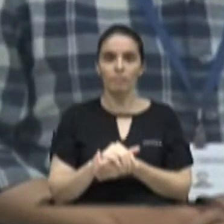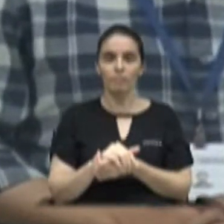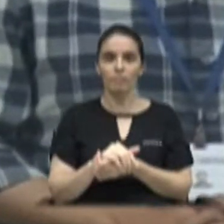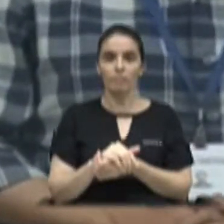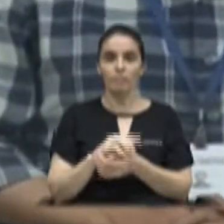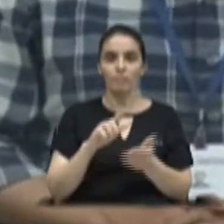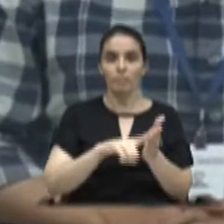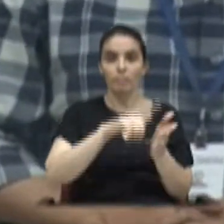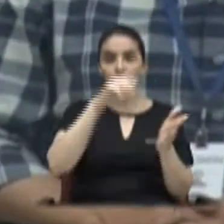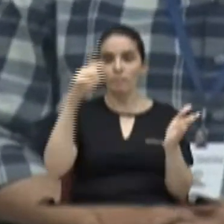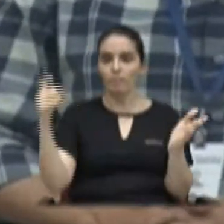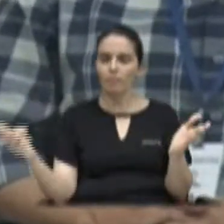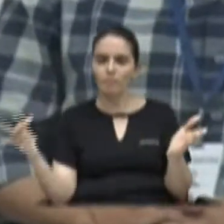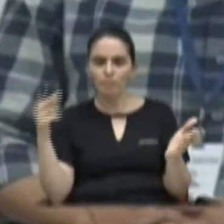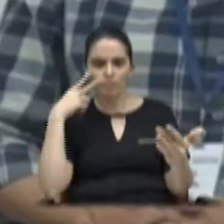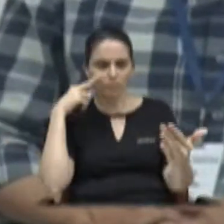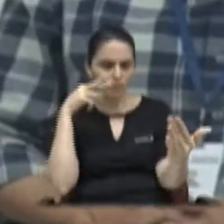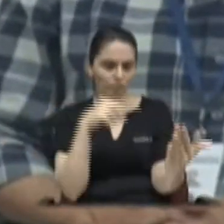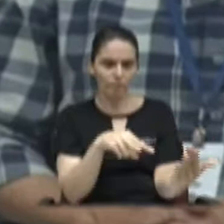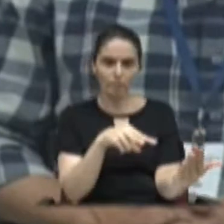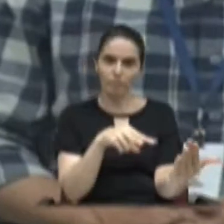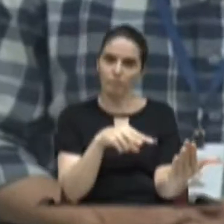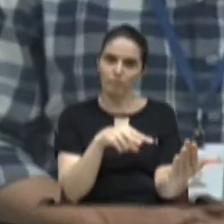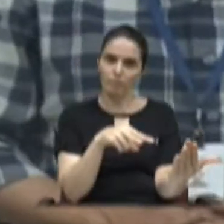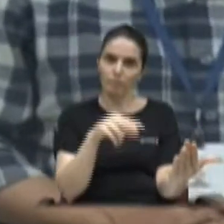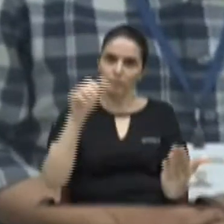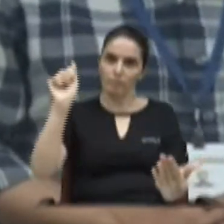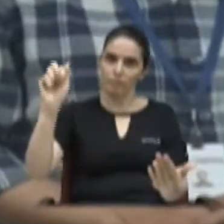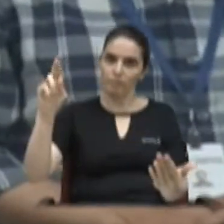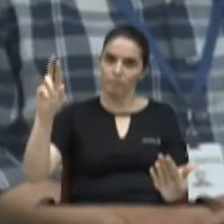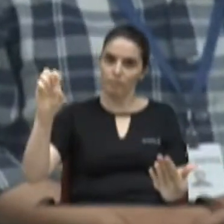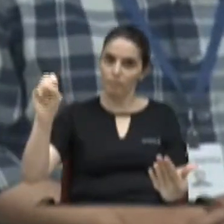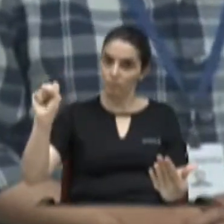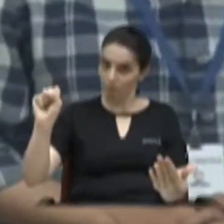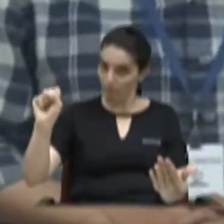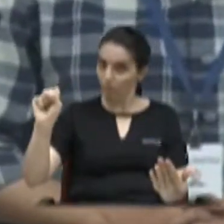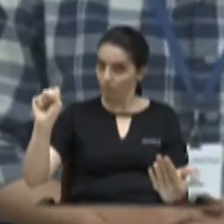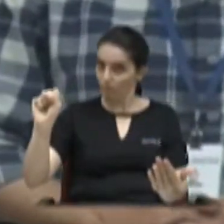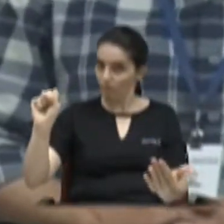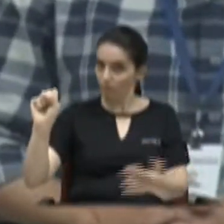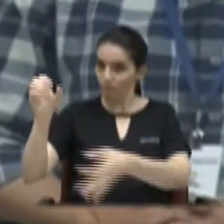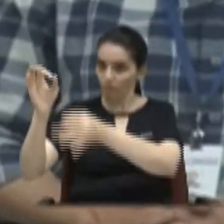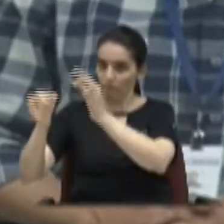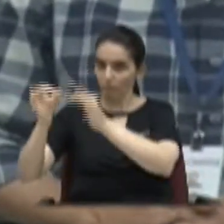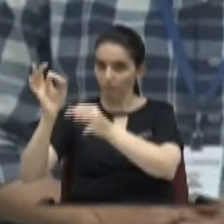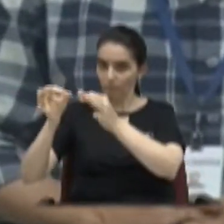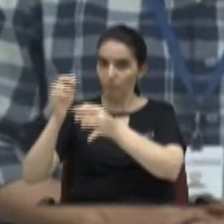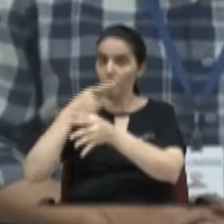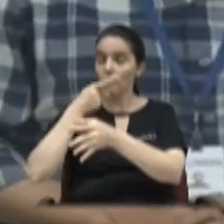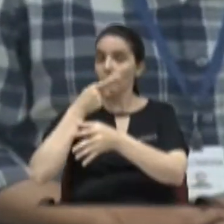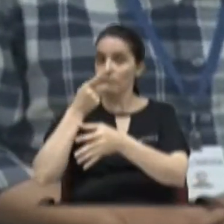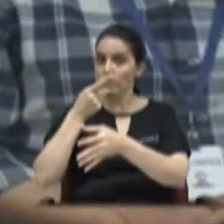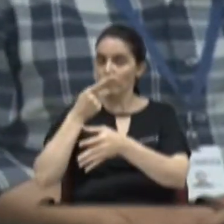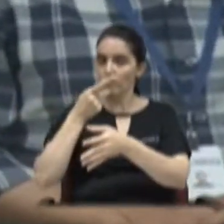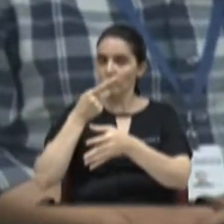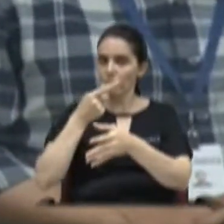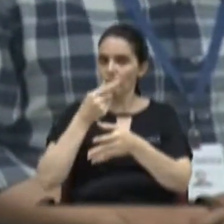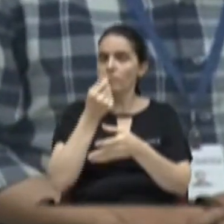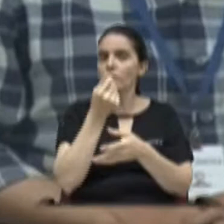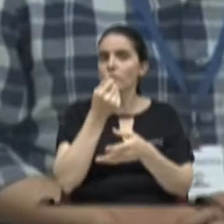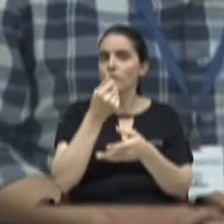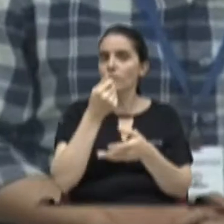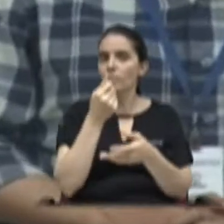Gazeta de Limeira. Essa mesma agência que regula e que nos dá a tarifa da água que nós vamos pagar, não teve